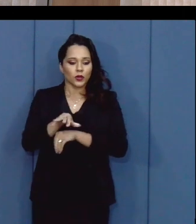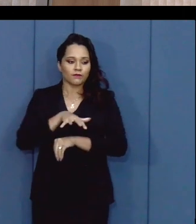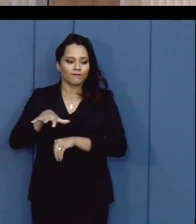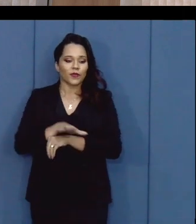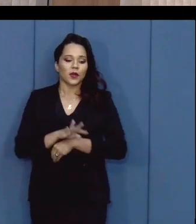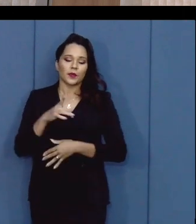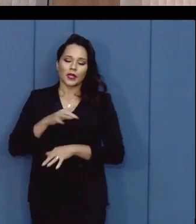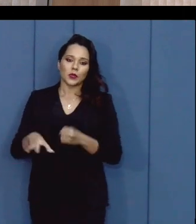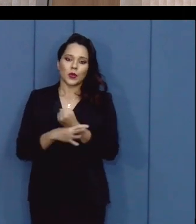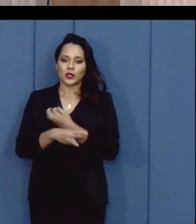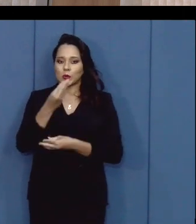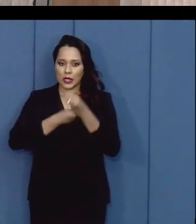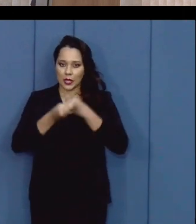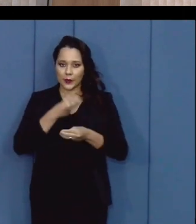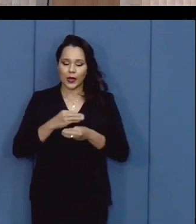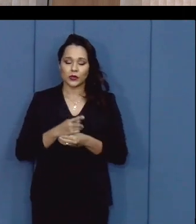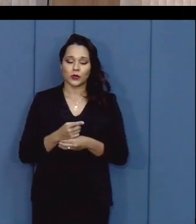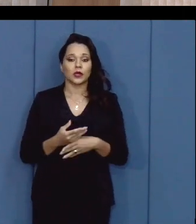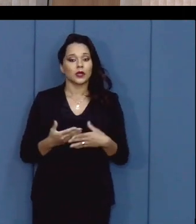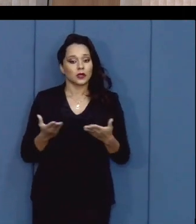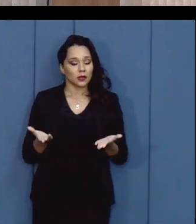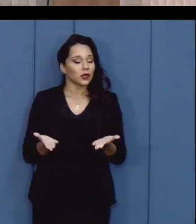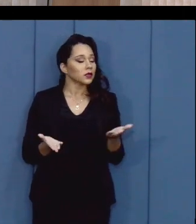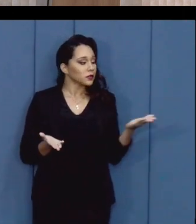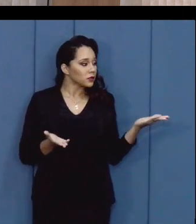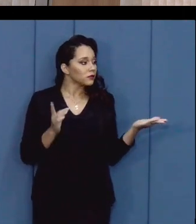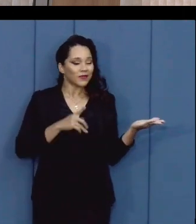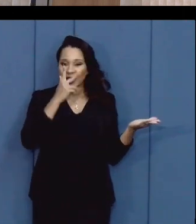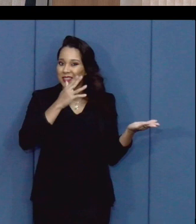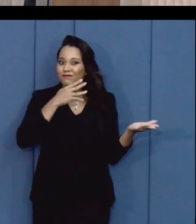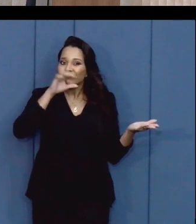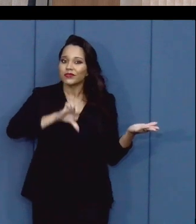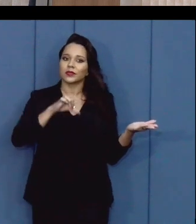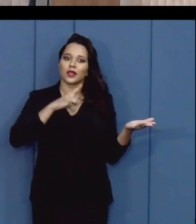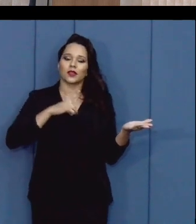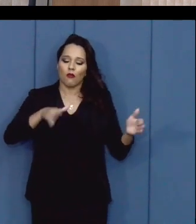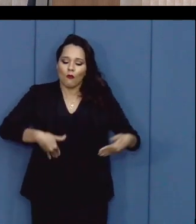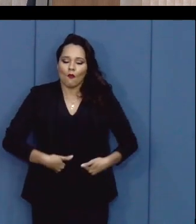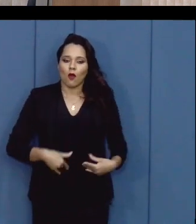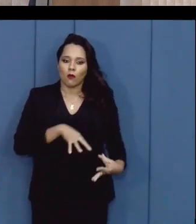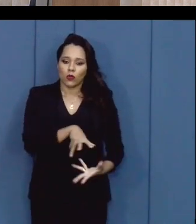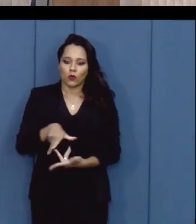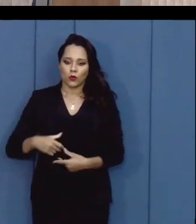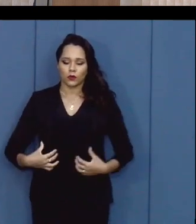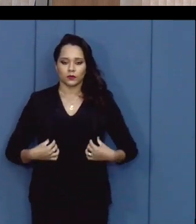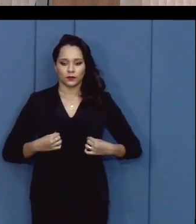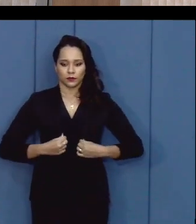para efeito de segurança dos alimentos diante desse quadro praticamente catastrófico que a gente tem aí de fome ainda no mundo,